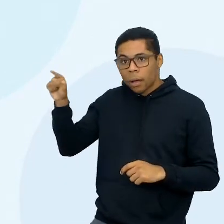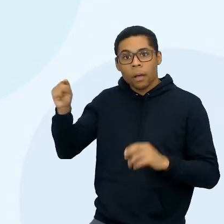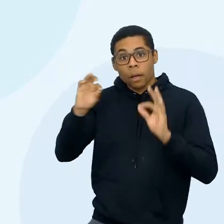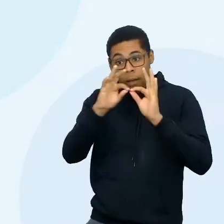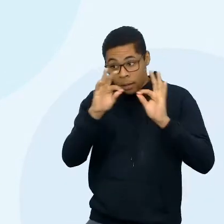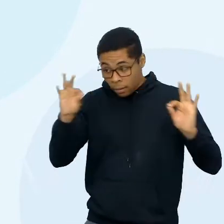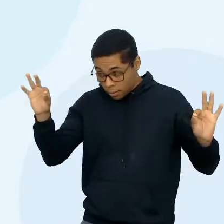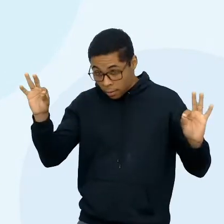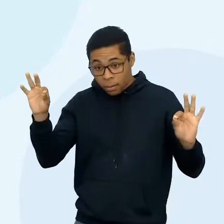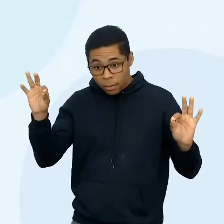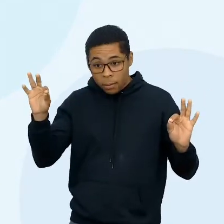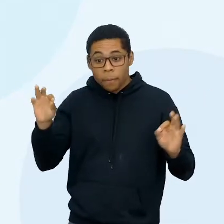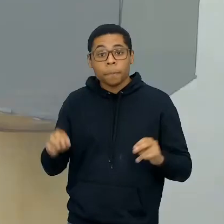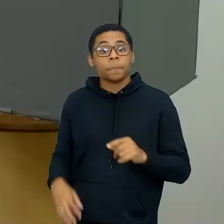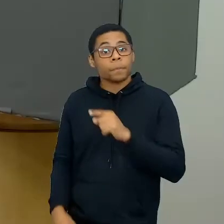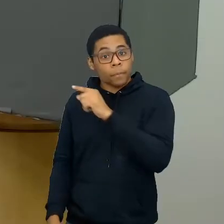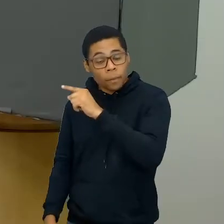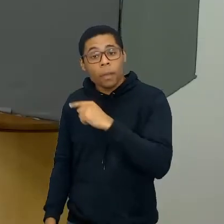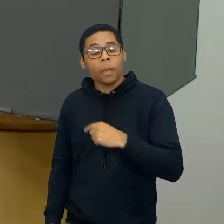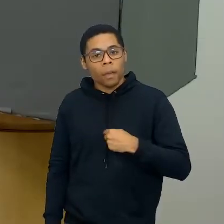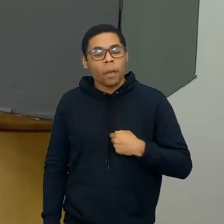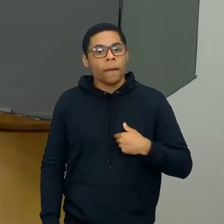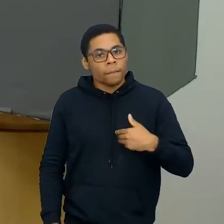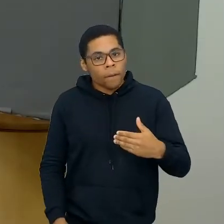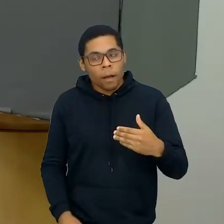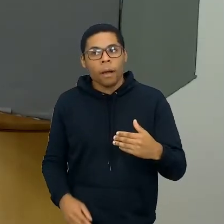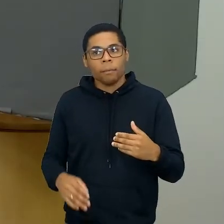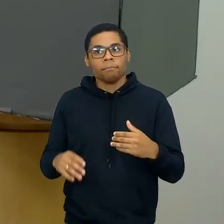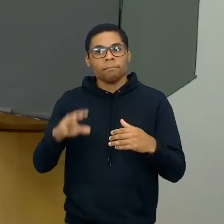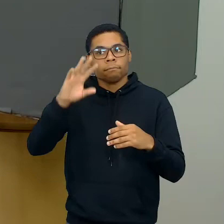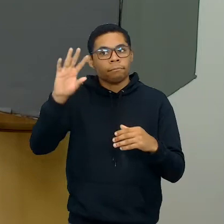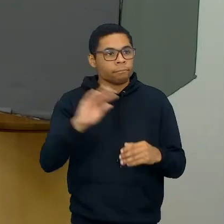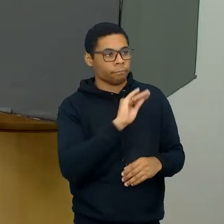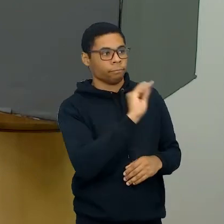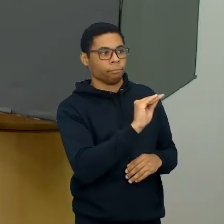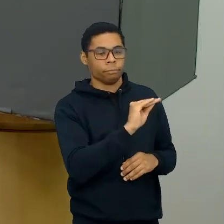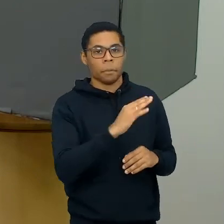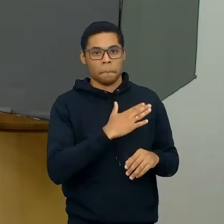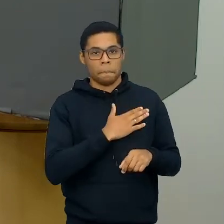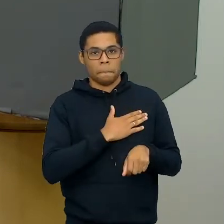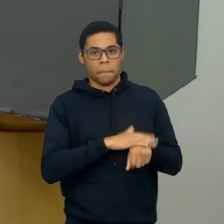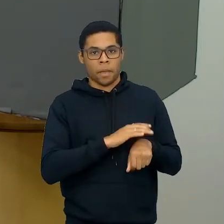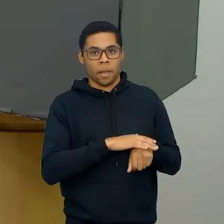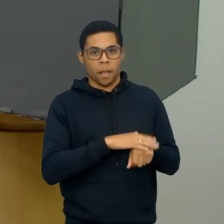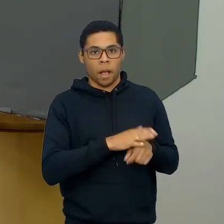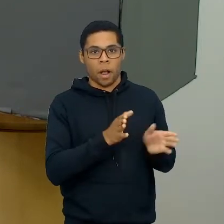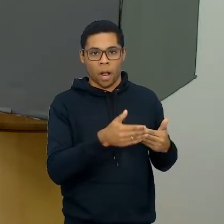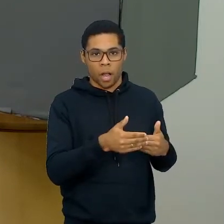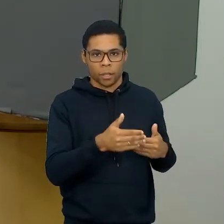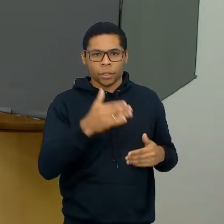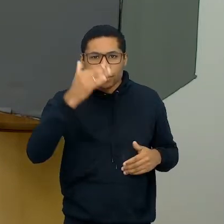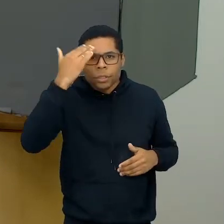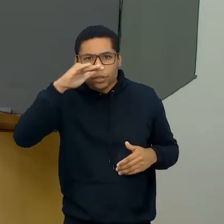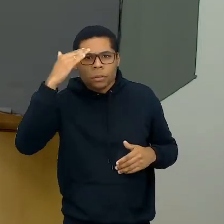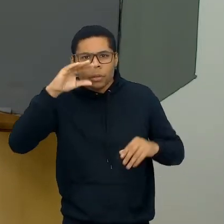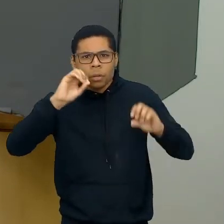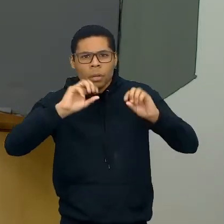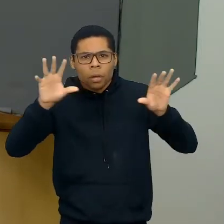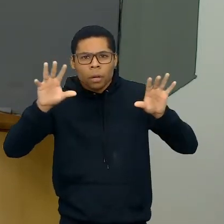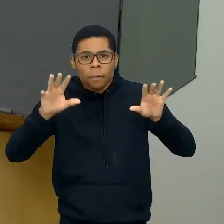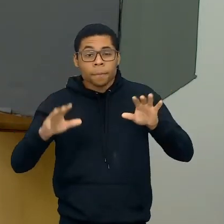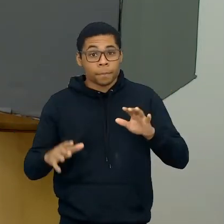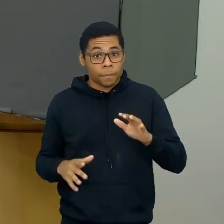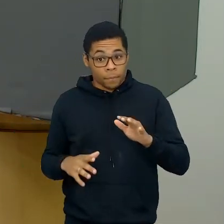medida em escala que eu vou considerar no meu protótipo. Entendeu o que eu fiz? Eu peguei a área